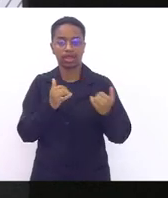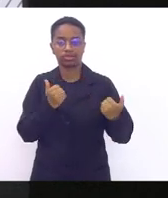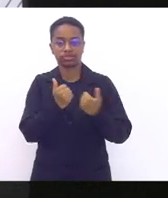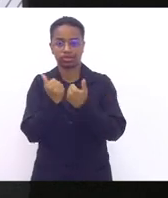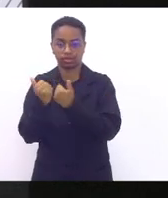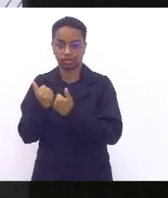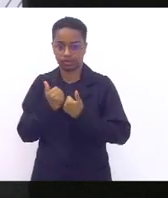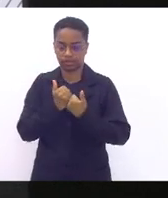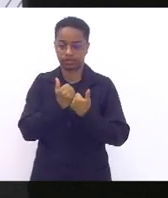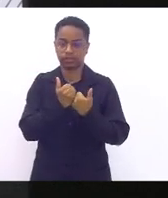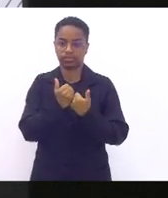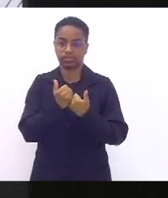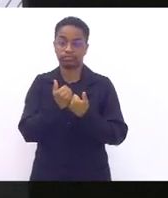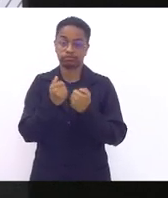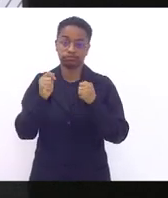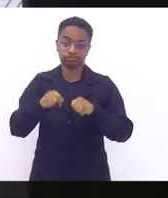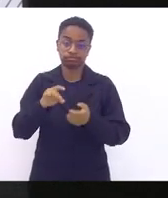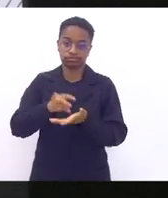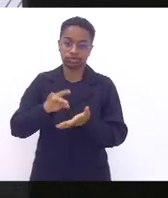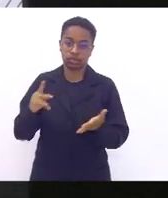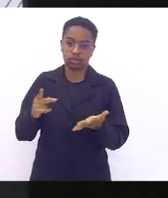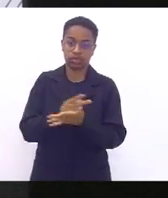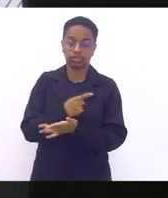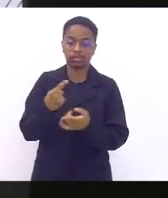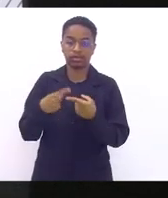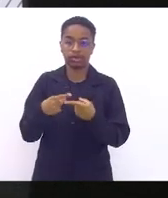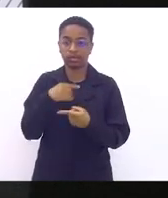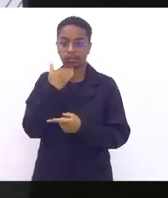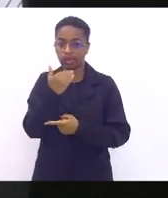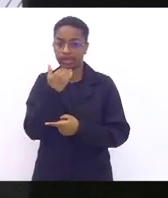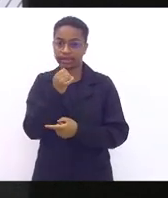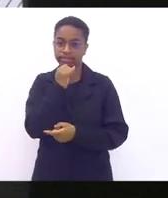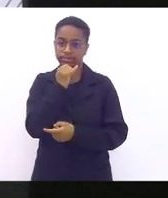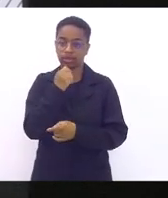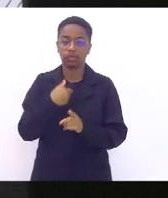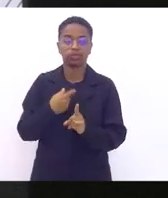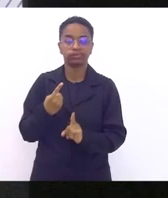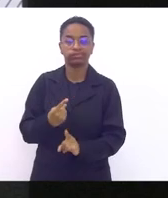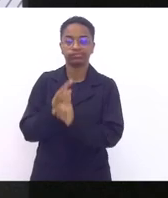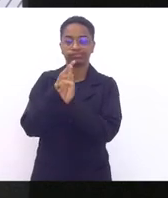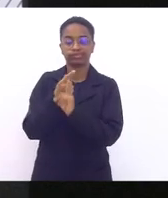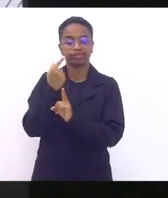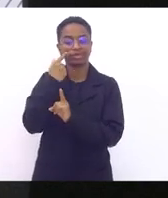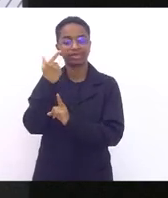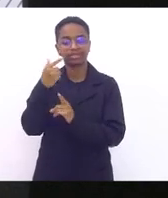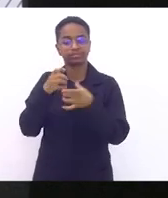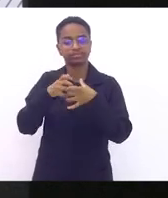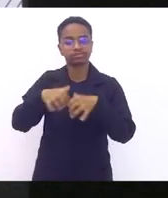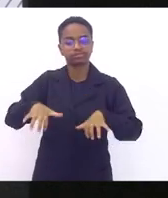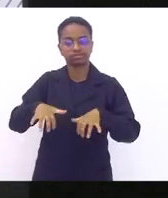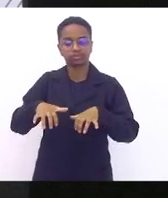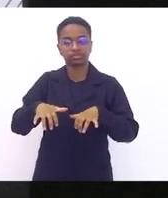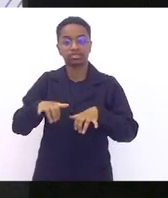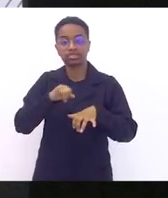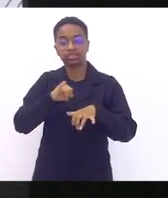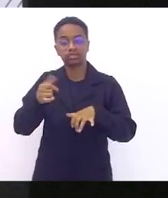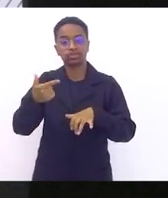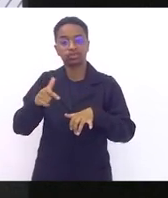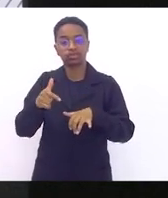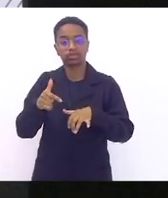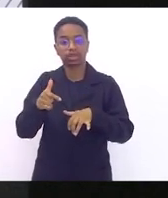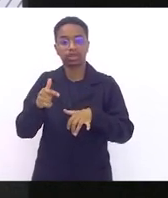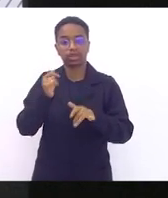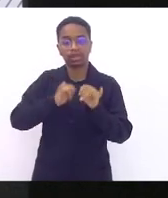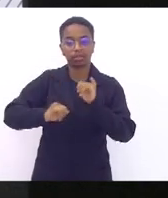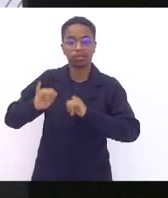apoio para que possa acontecer. Eu não posso fazer detecção e pensar em descentralizar diagnóstico se eu não tenho rede de